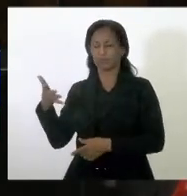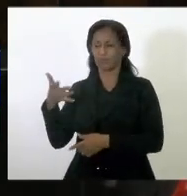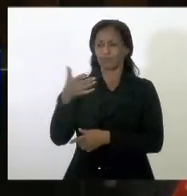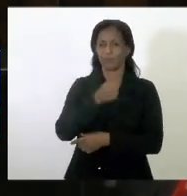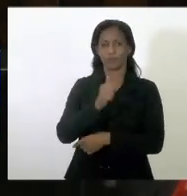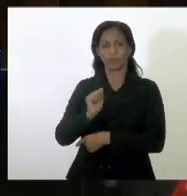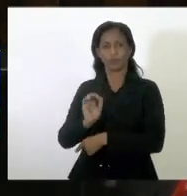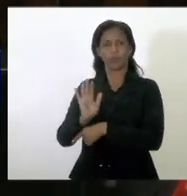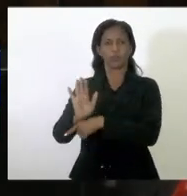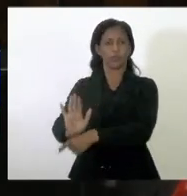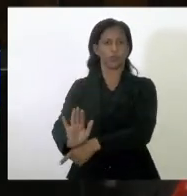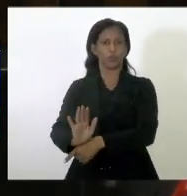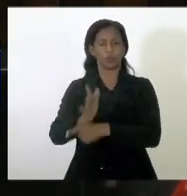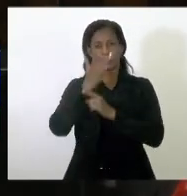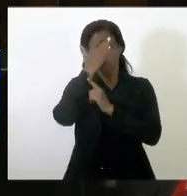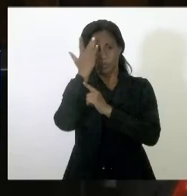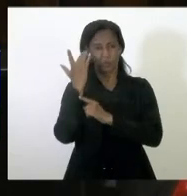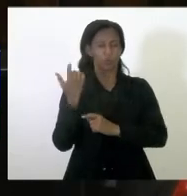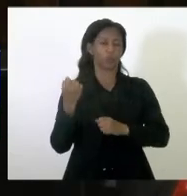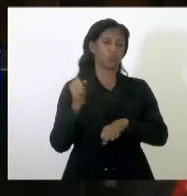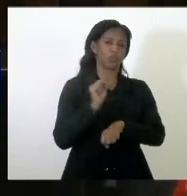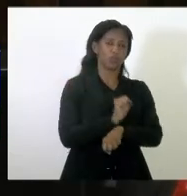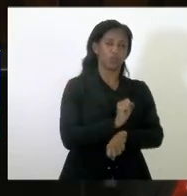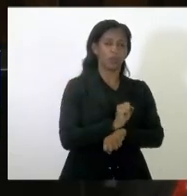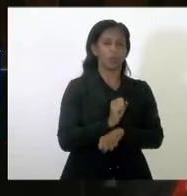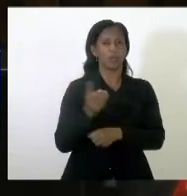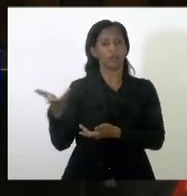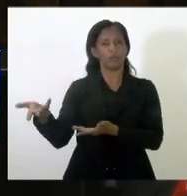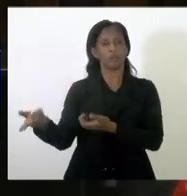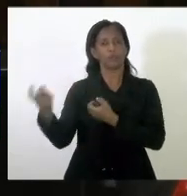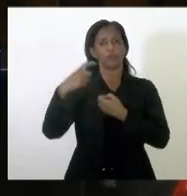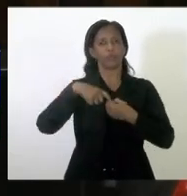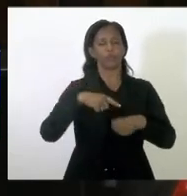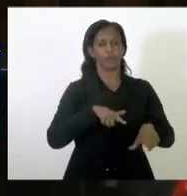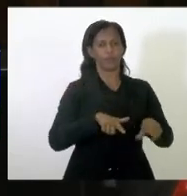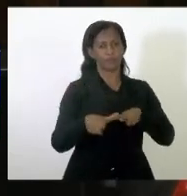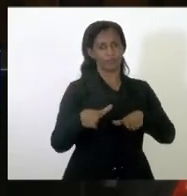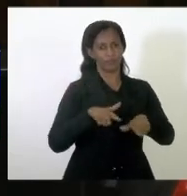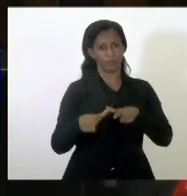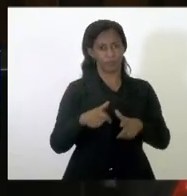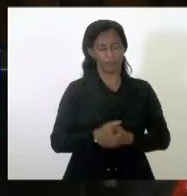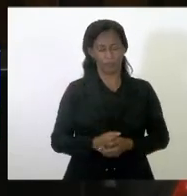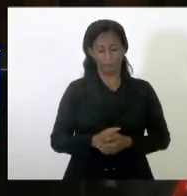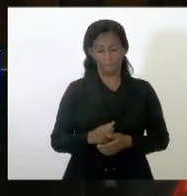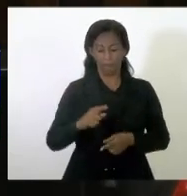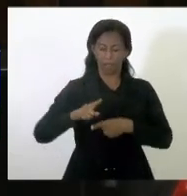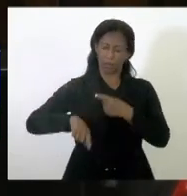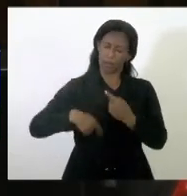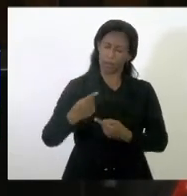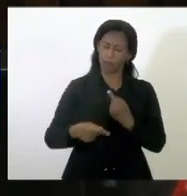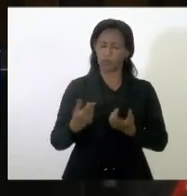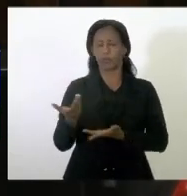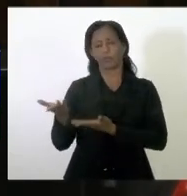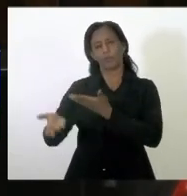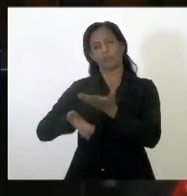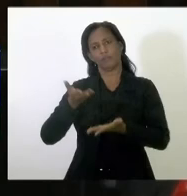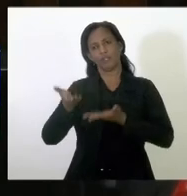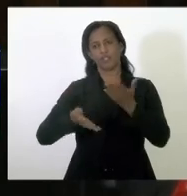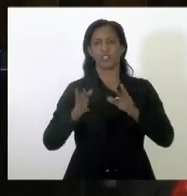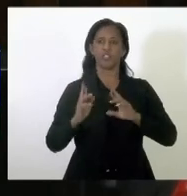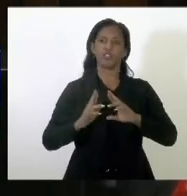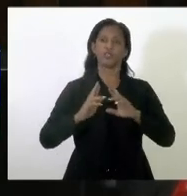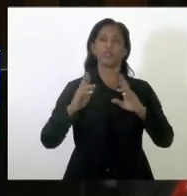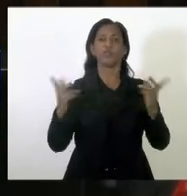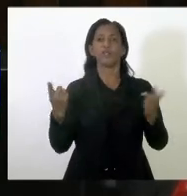a todos aqueles que aguardavam o chamamento para o concurso público. Depois disso, eu passei a me dedicar, diferente de alguns, que